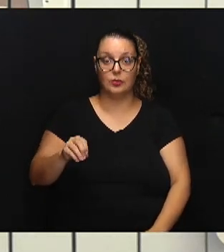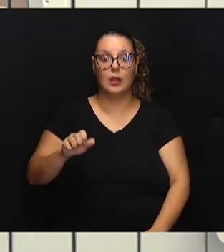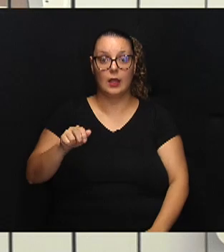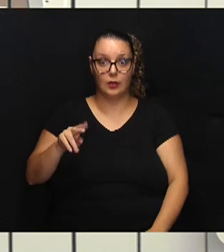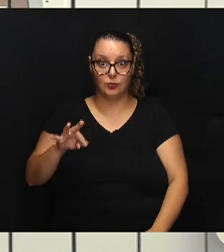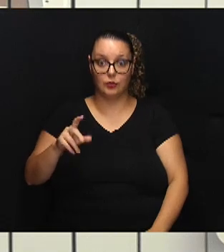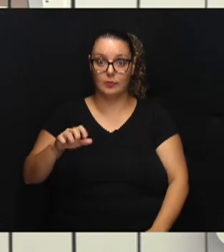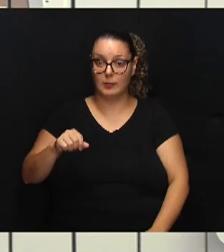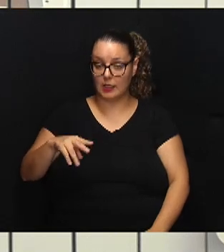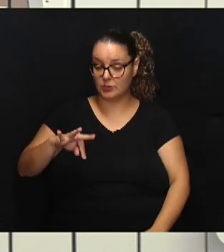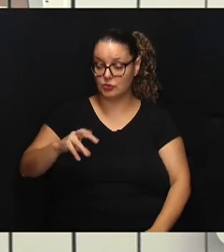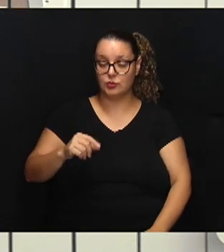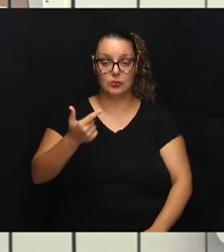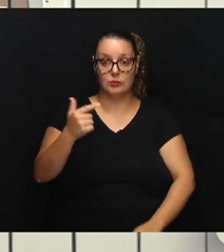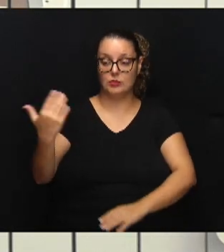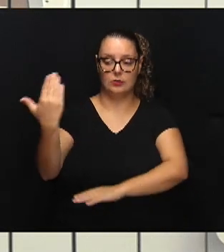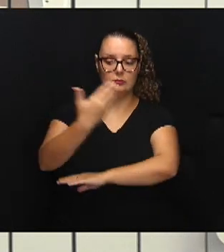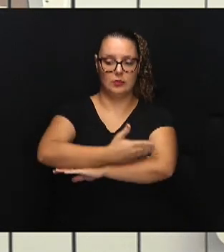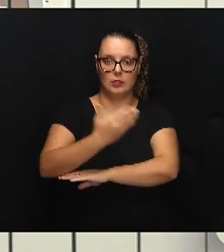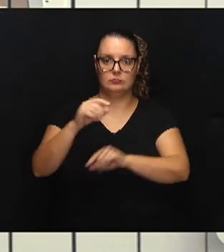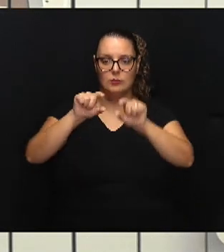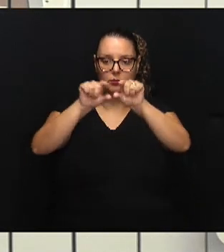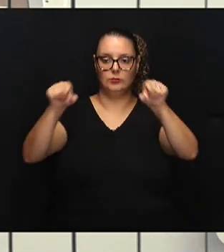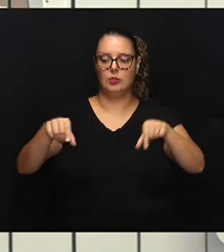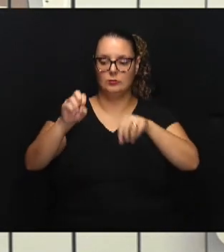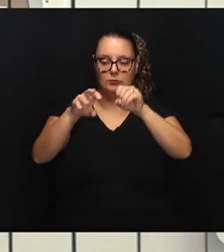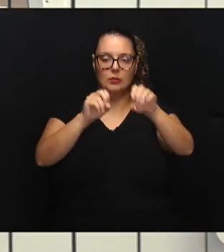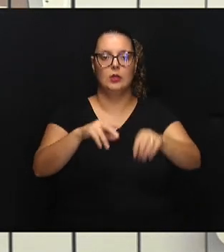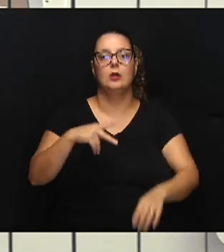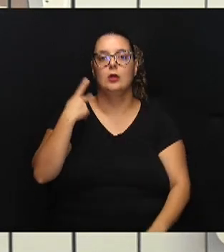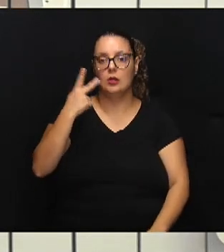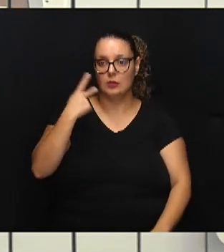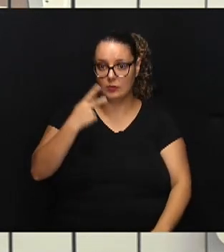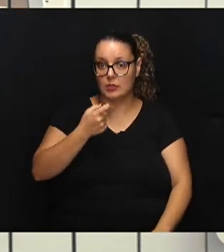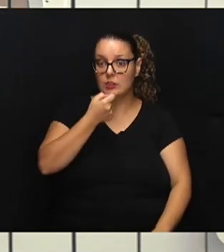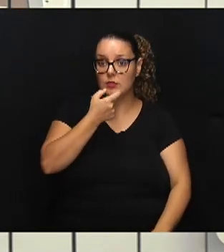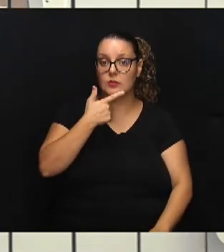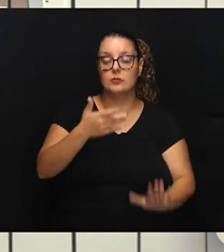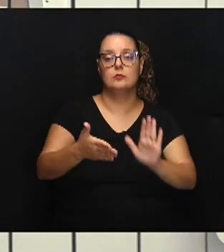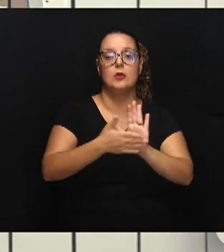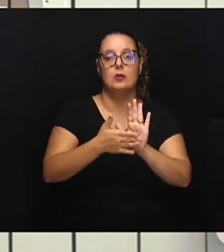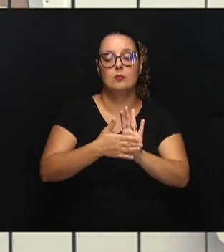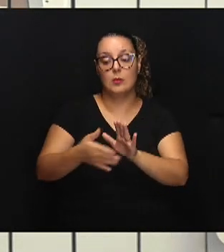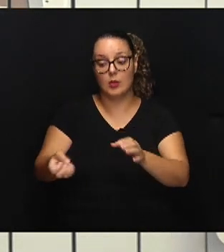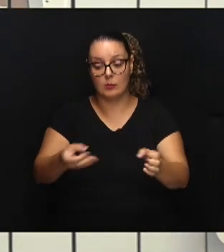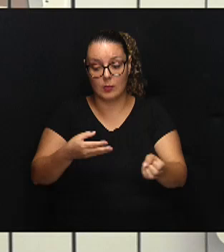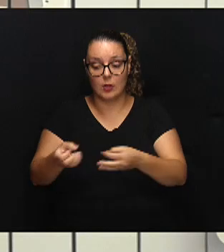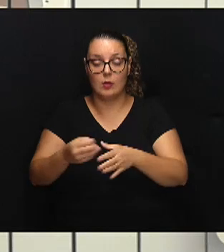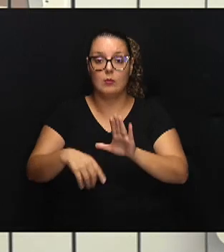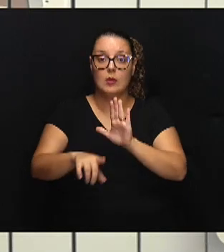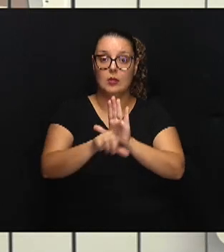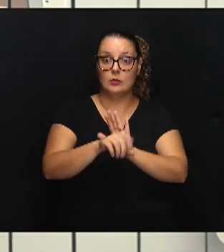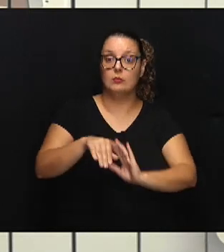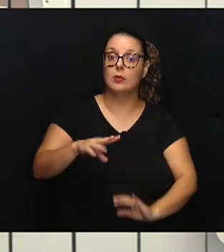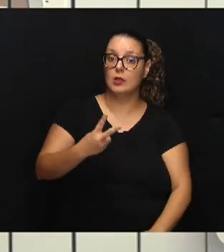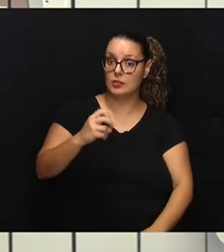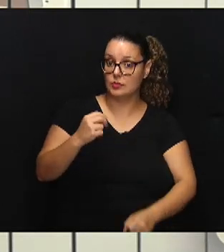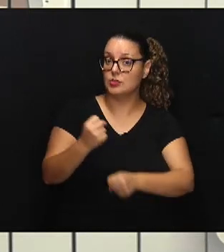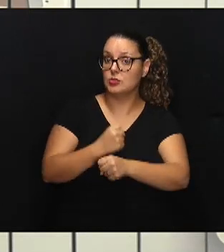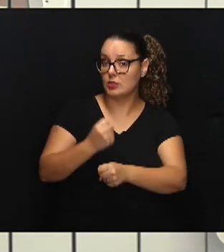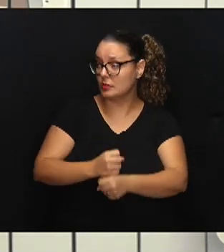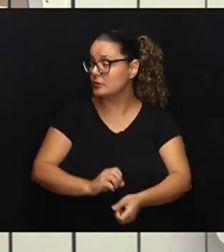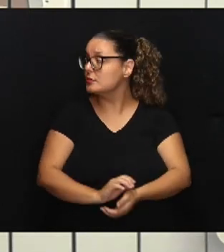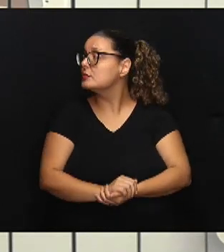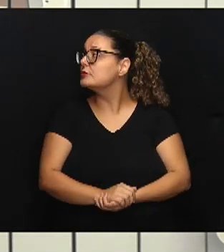de cancelas. A proposta é de autoria da vereadora Fernanda Souto e atualiza uma lei de mais de 20